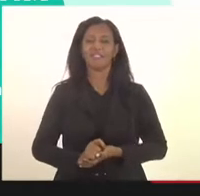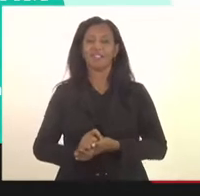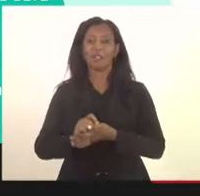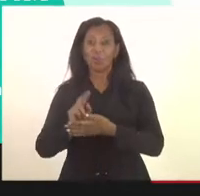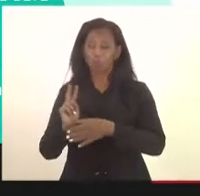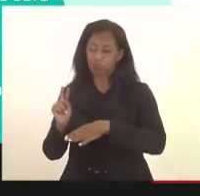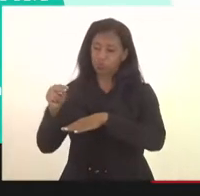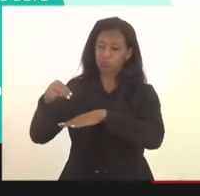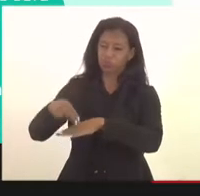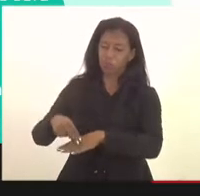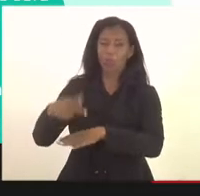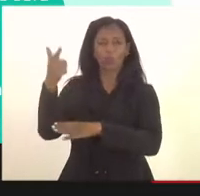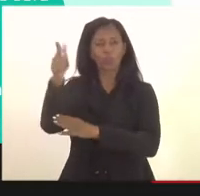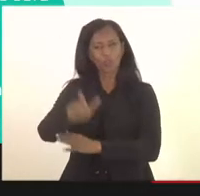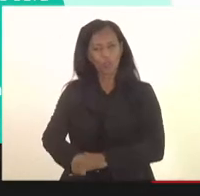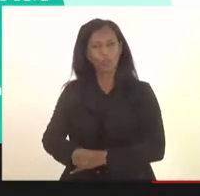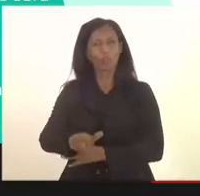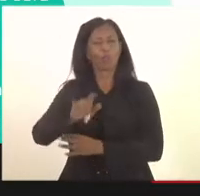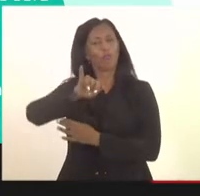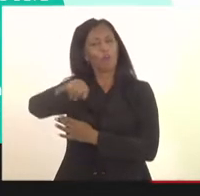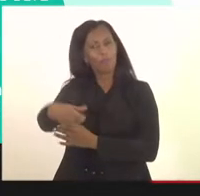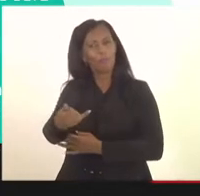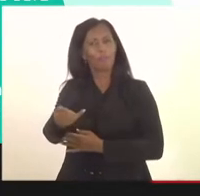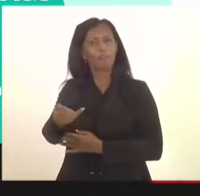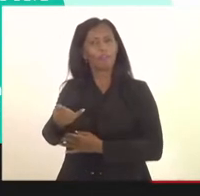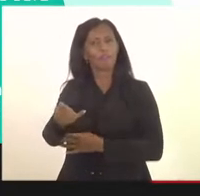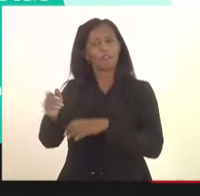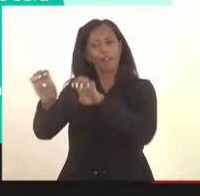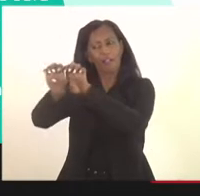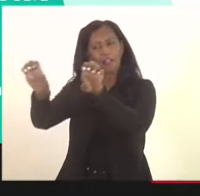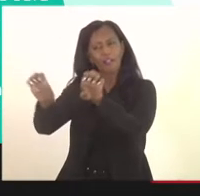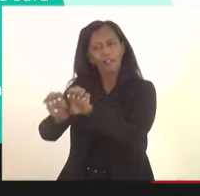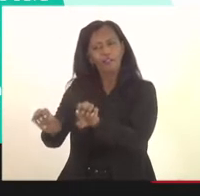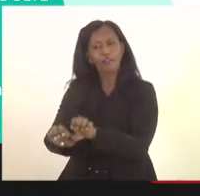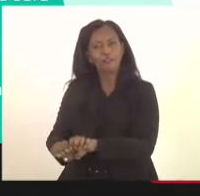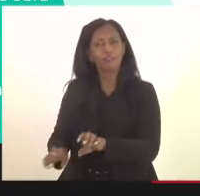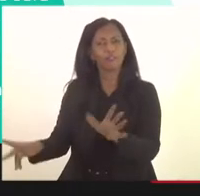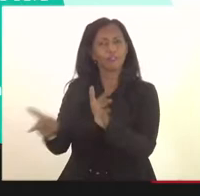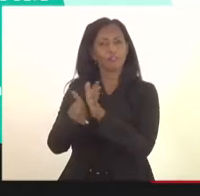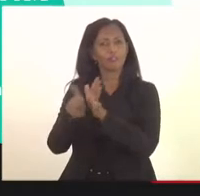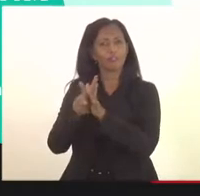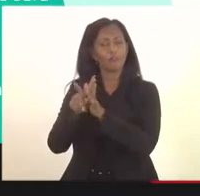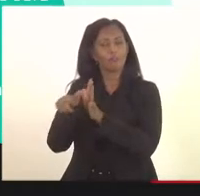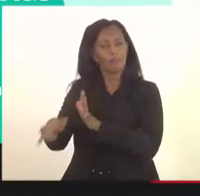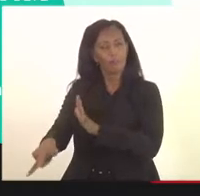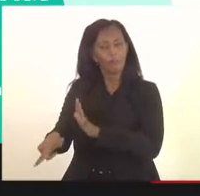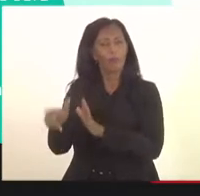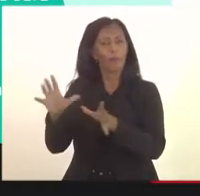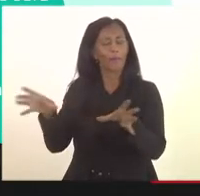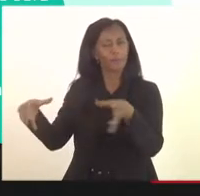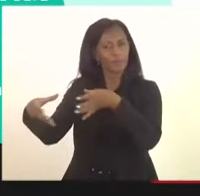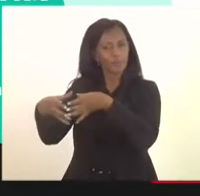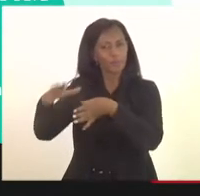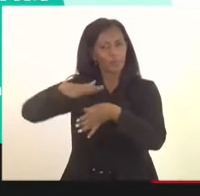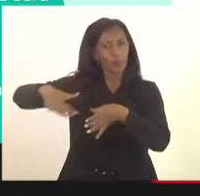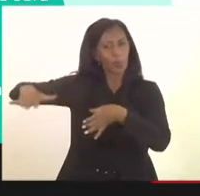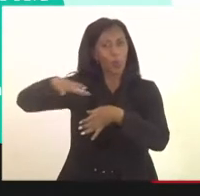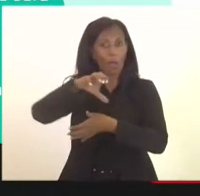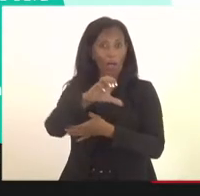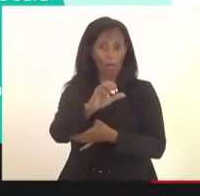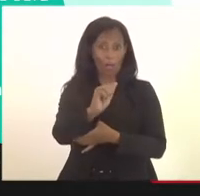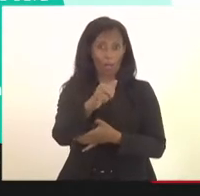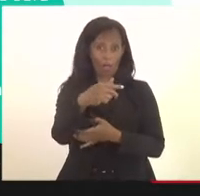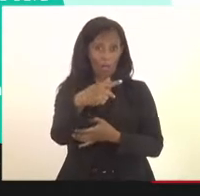recolocar a espadarte em produção, aproveitando a estrutura do FPSO que está sobre o campo de Tartaruga Verde, o campo de